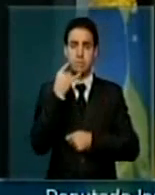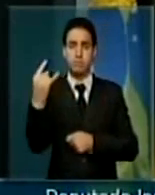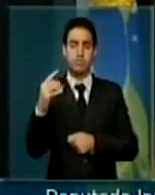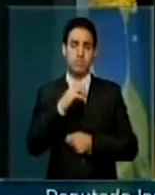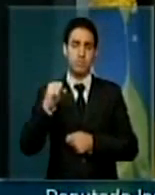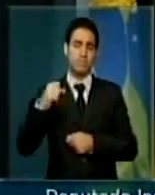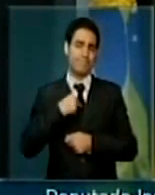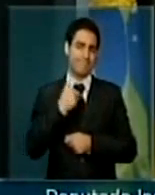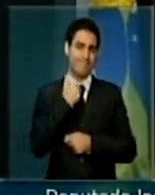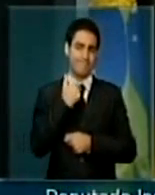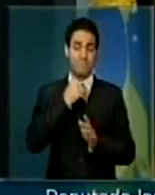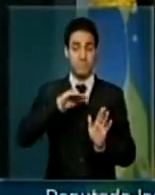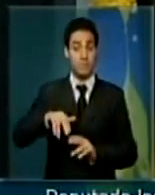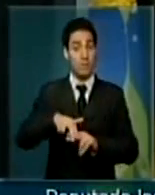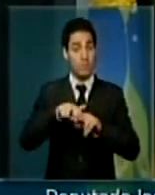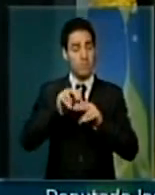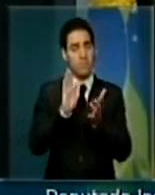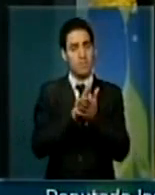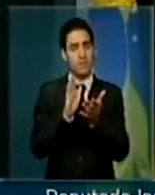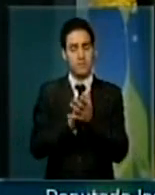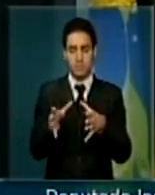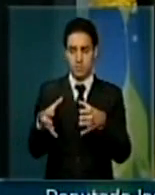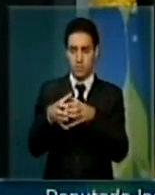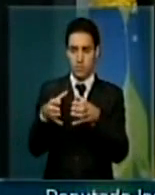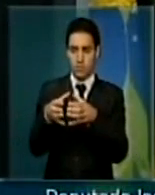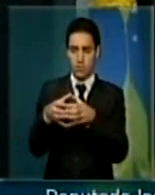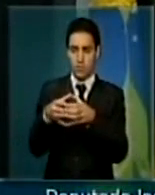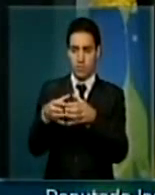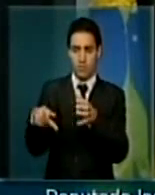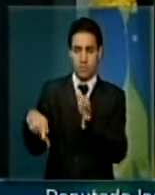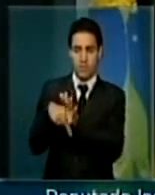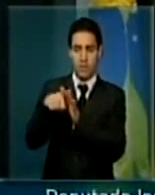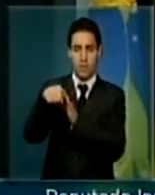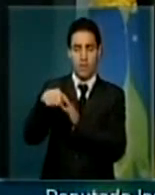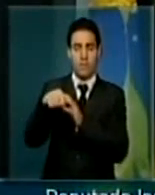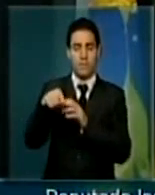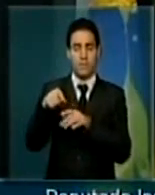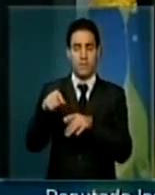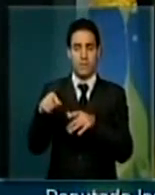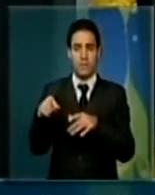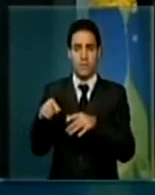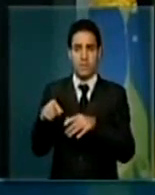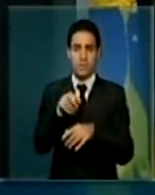Quero parabenizar a nossa equipe da Pastoral Carcerária